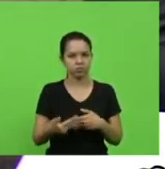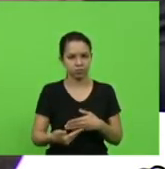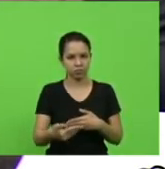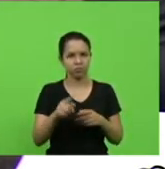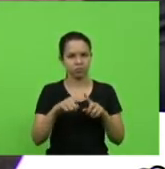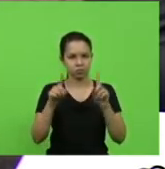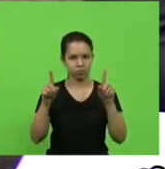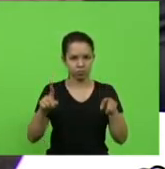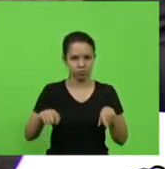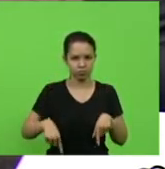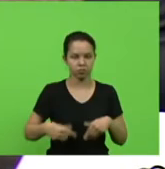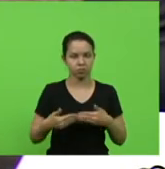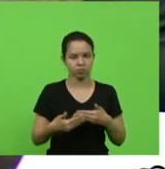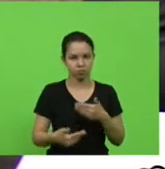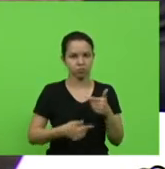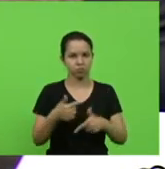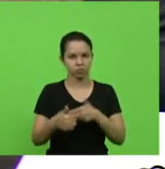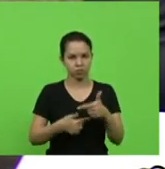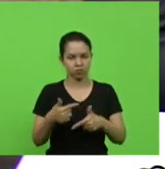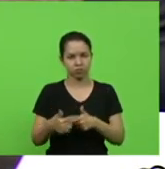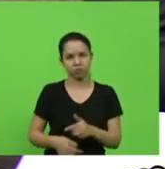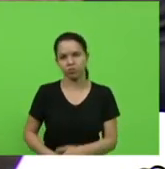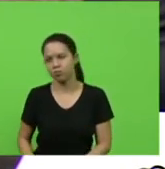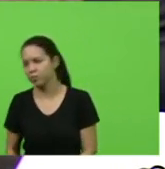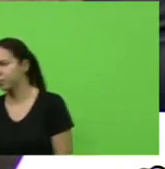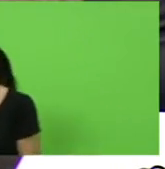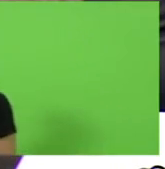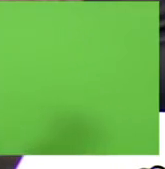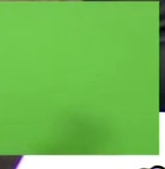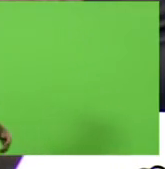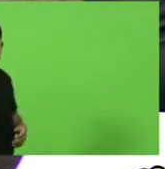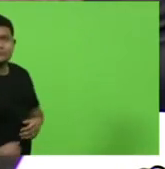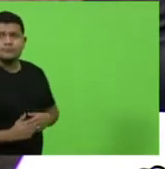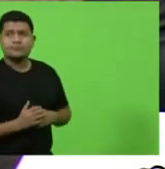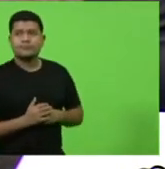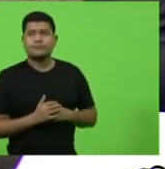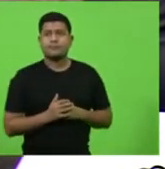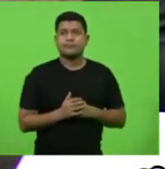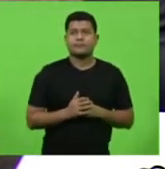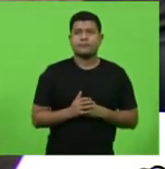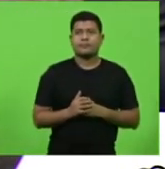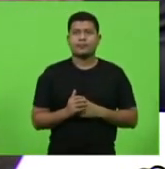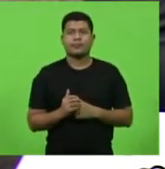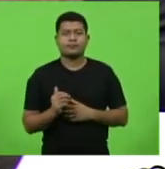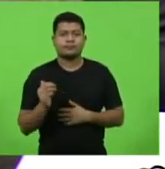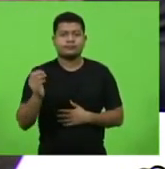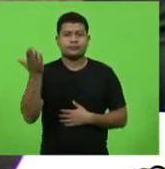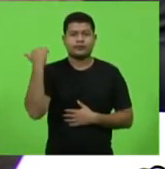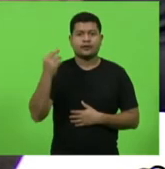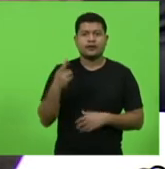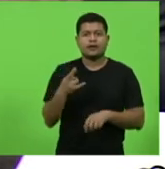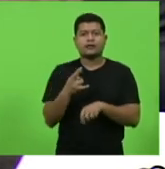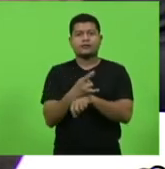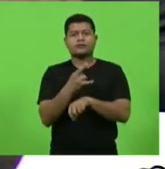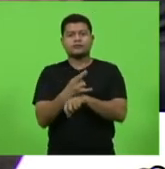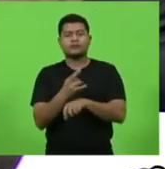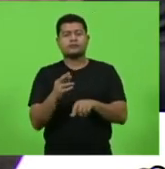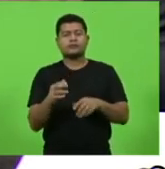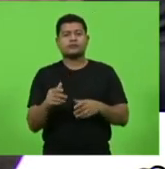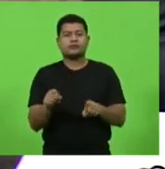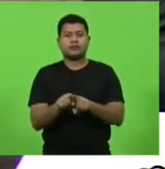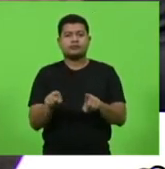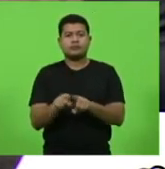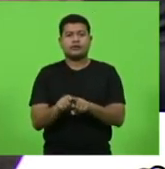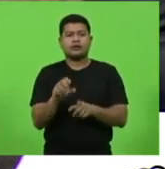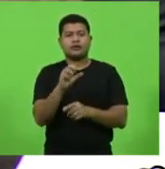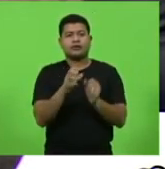servidora que começou a atuar já há muito tempo lá no Rio do Sul, atuou em Tijuca, São José, Tangará,